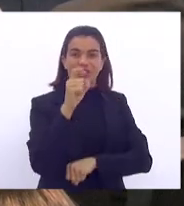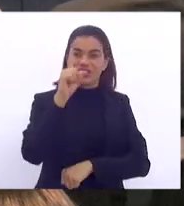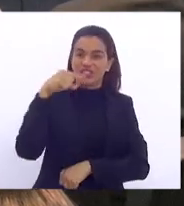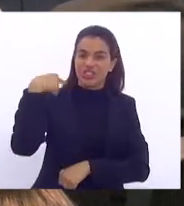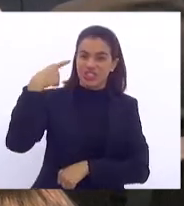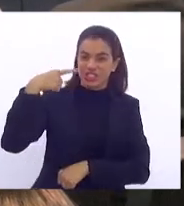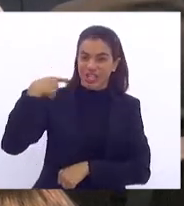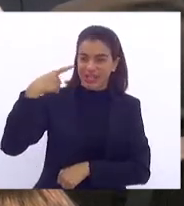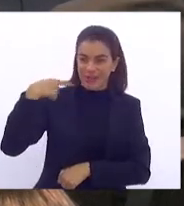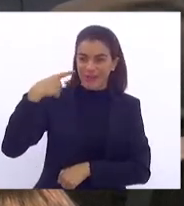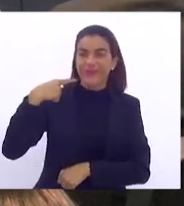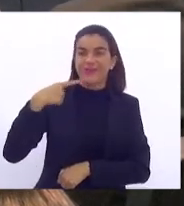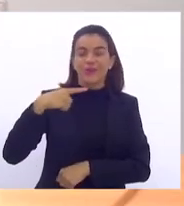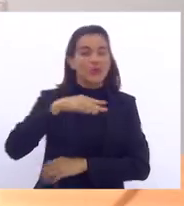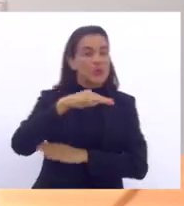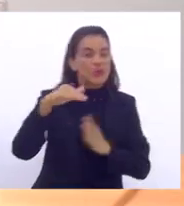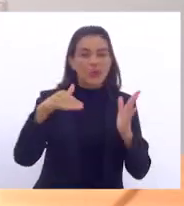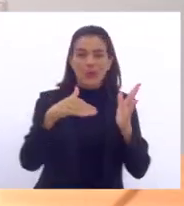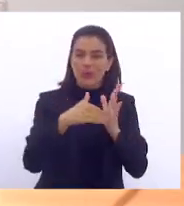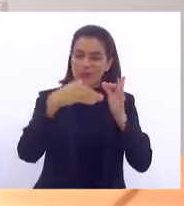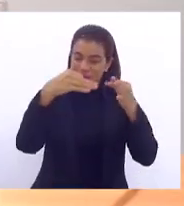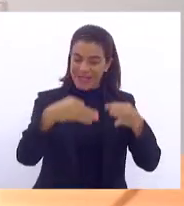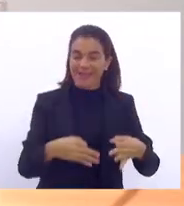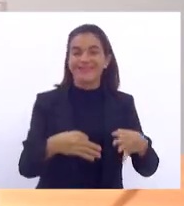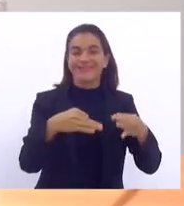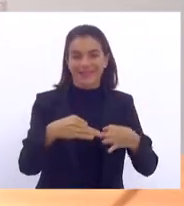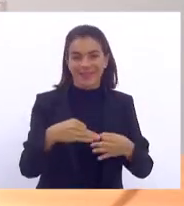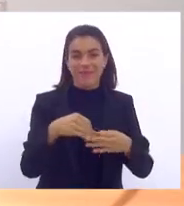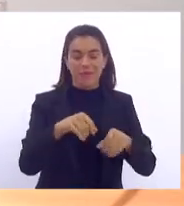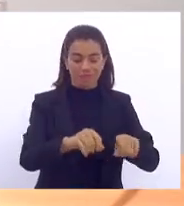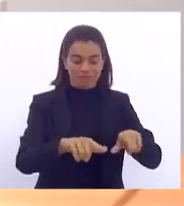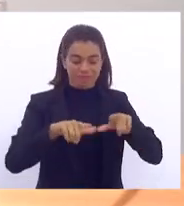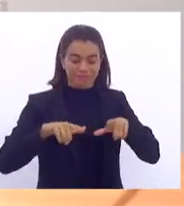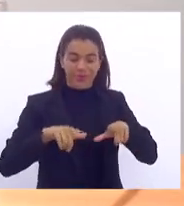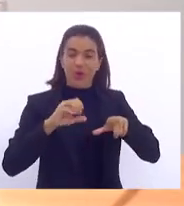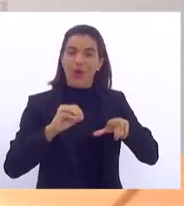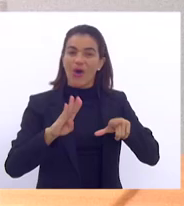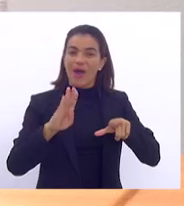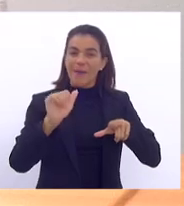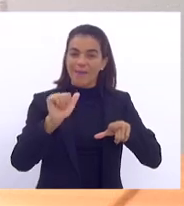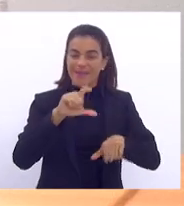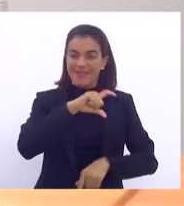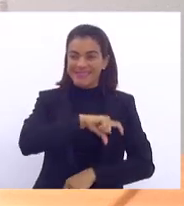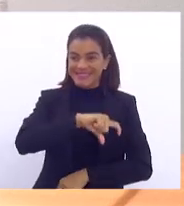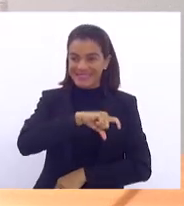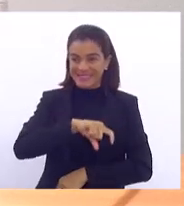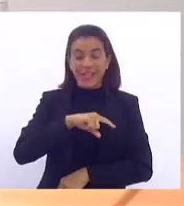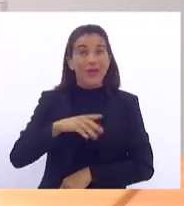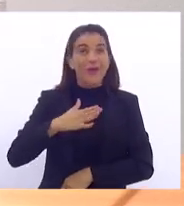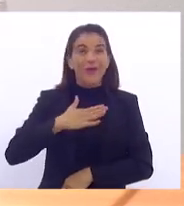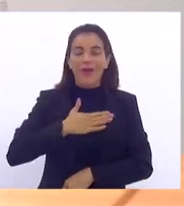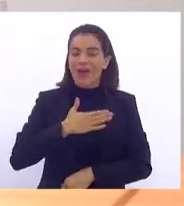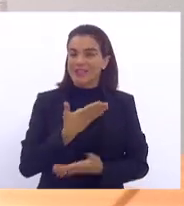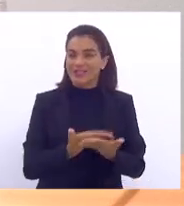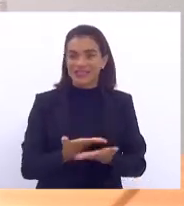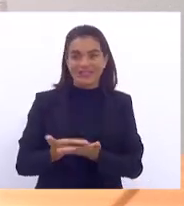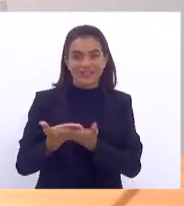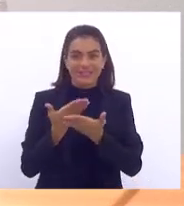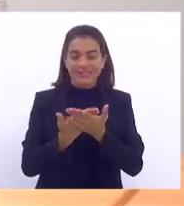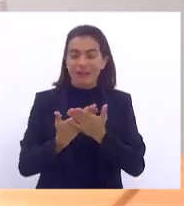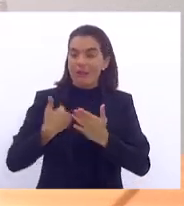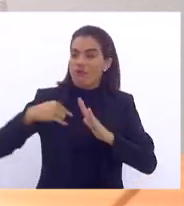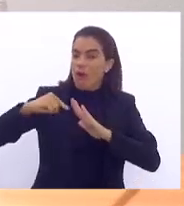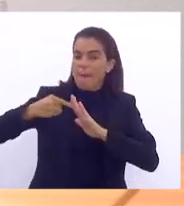vou fazer tudo direito vou pegar OAB vou fazer tudo porque eu amo estudar e eu gosto demais do direito eu me